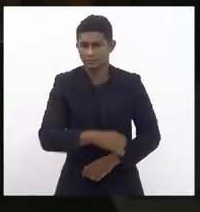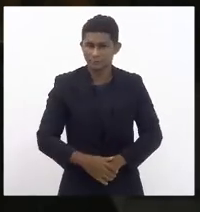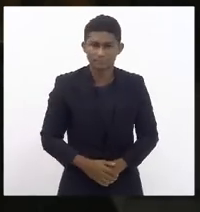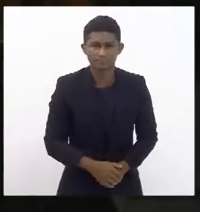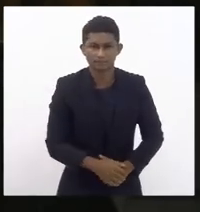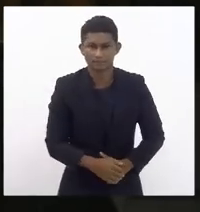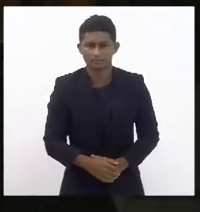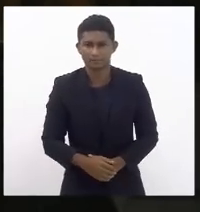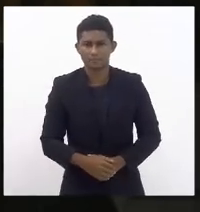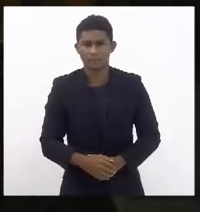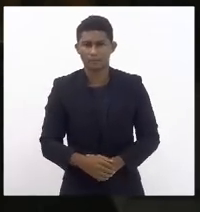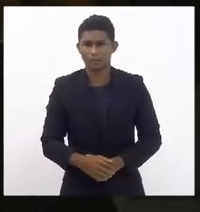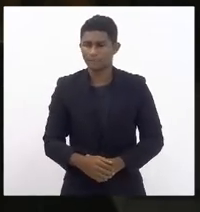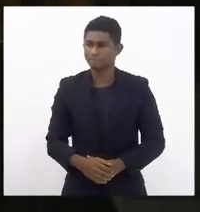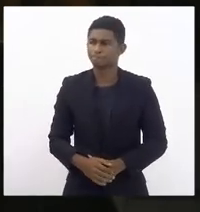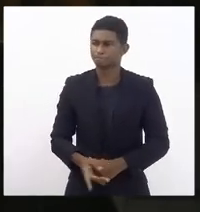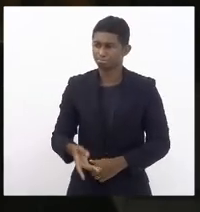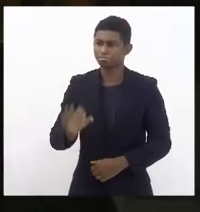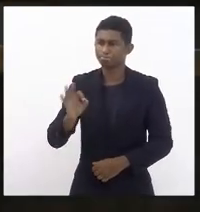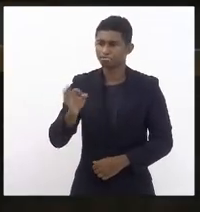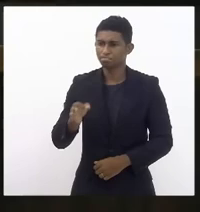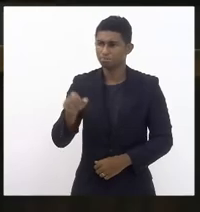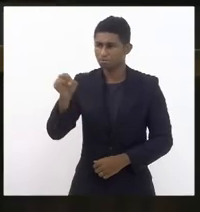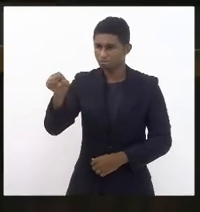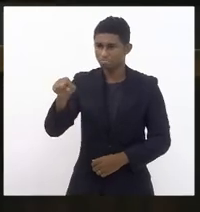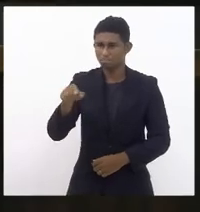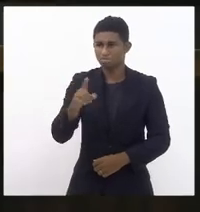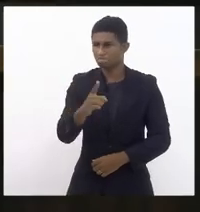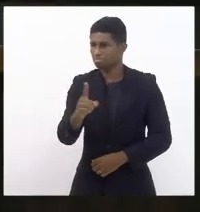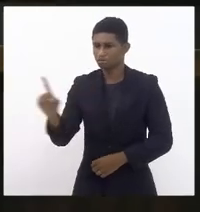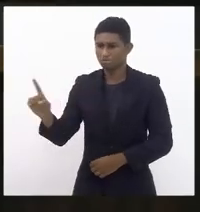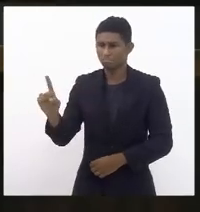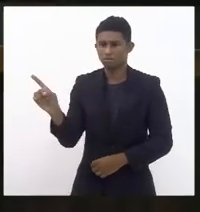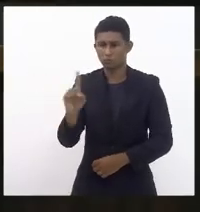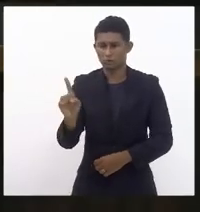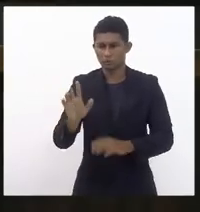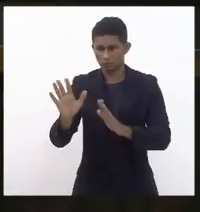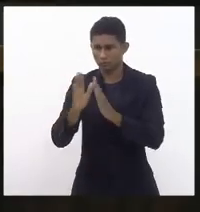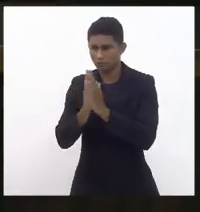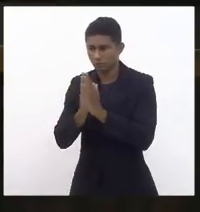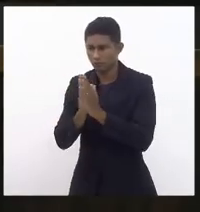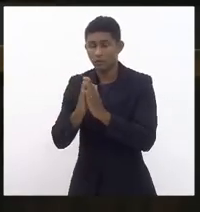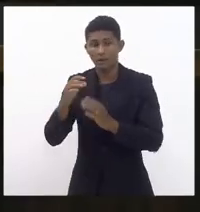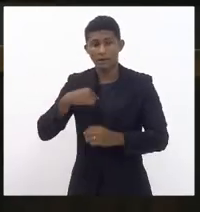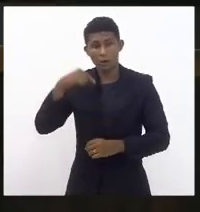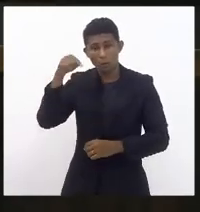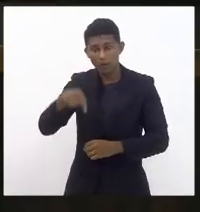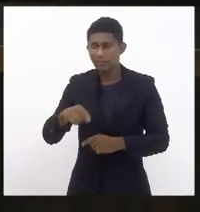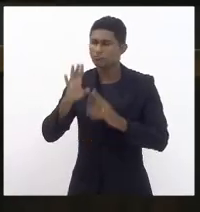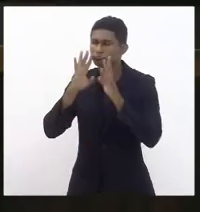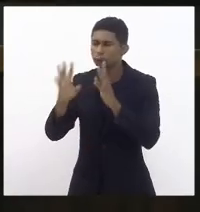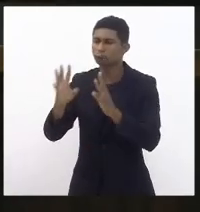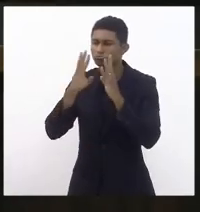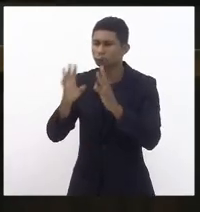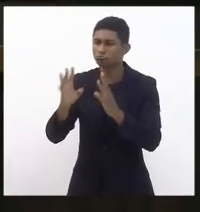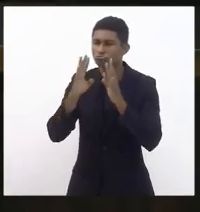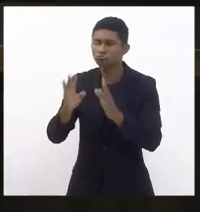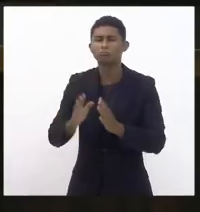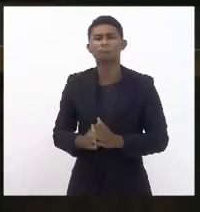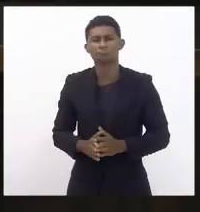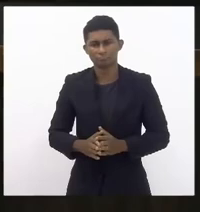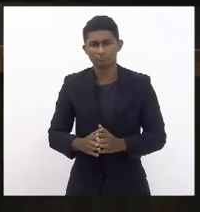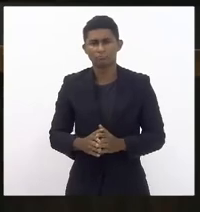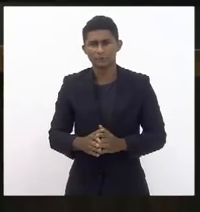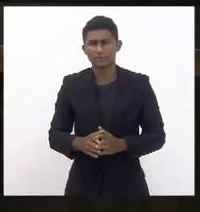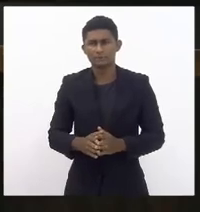Janeiro e pintado não se retire por favor eu tava aqui ouvindo atentamente vossa excelência e